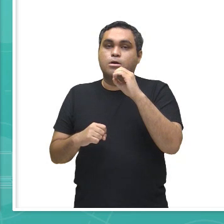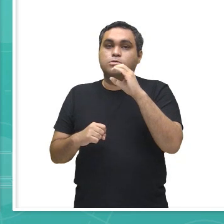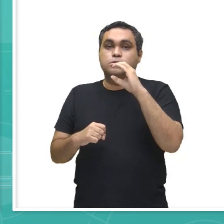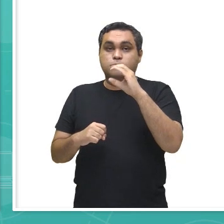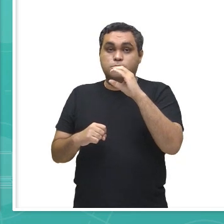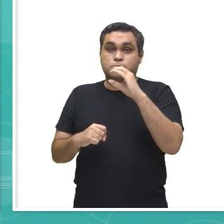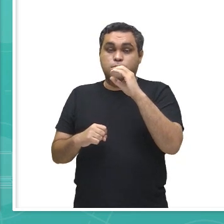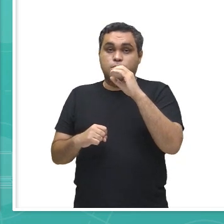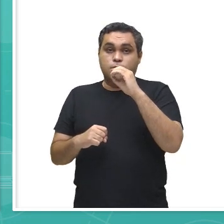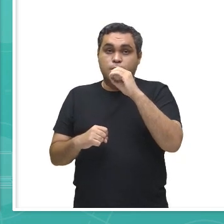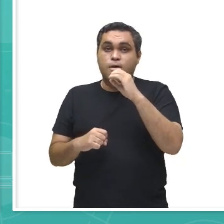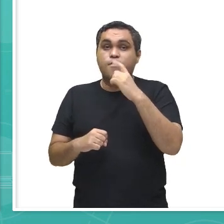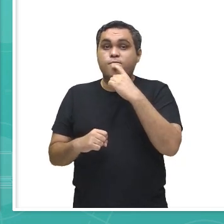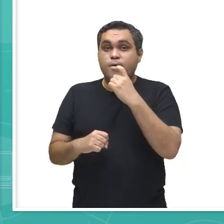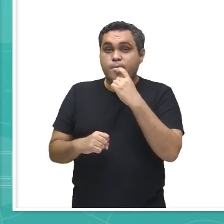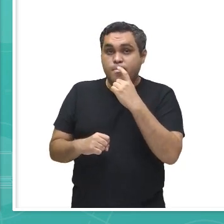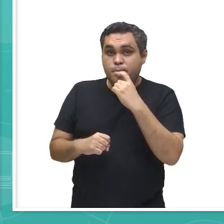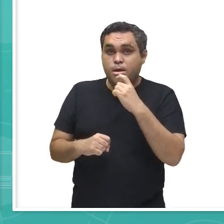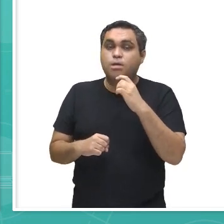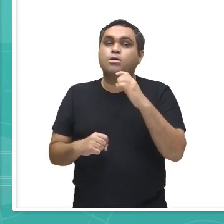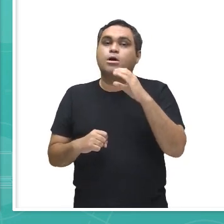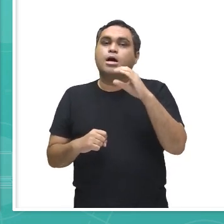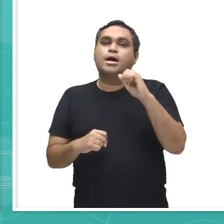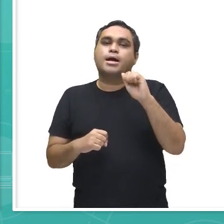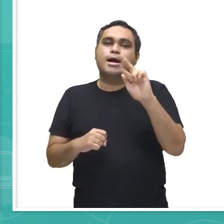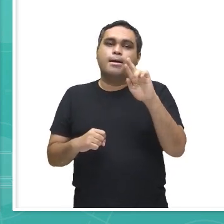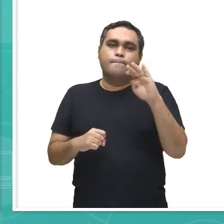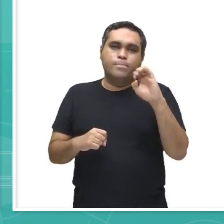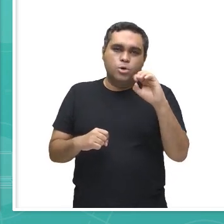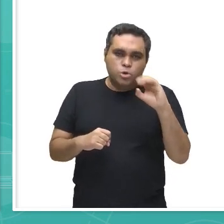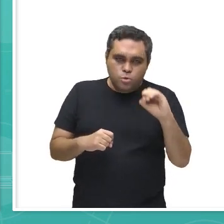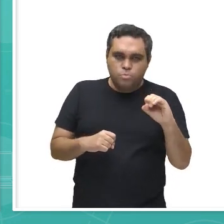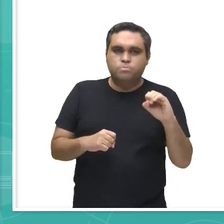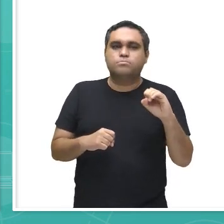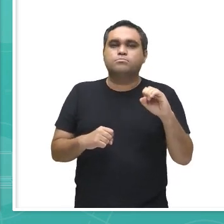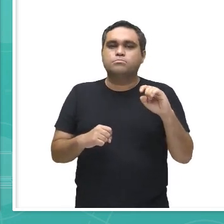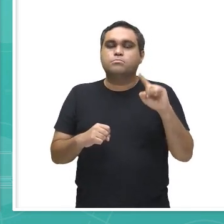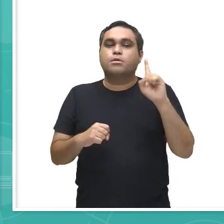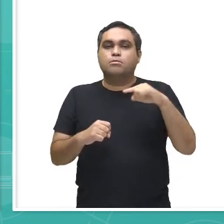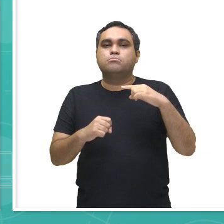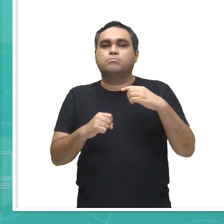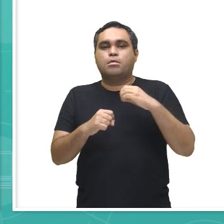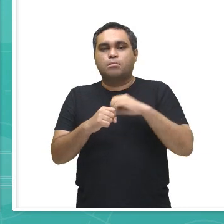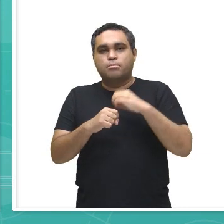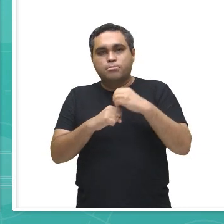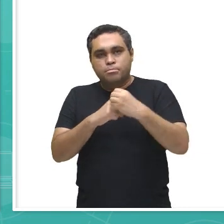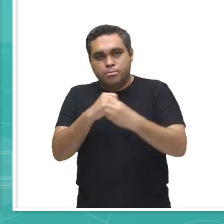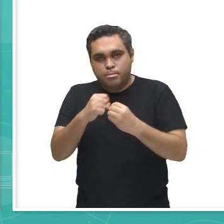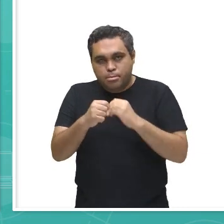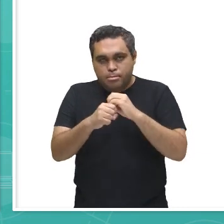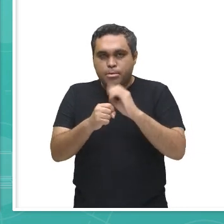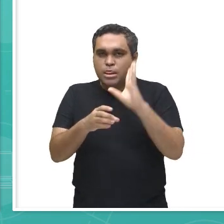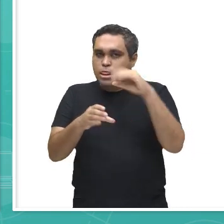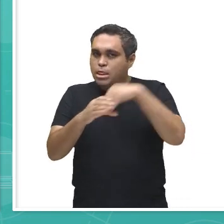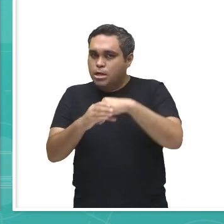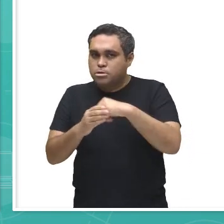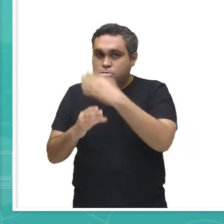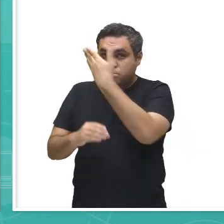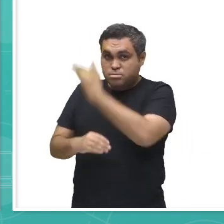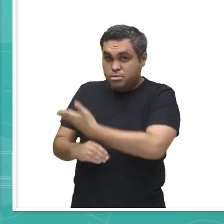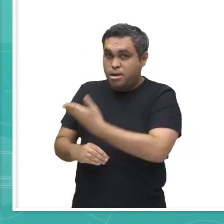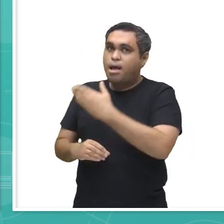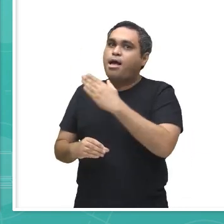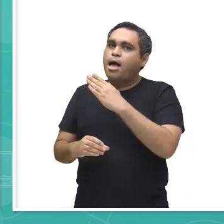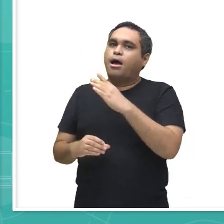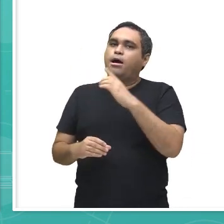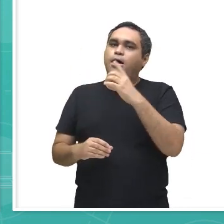oxigênio, tá? Então, esses átomos compõem aí pra gente o açúcar, tá bom? E